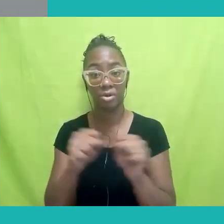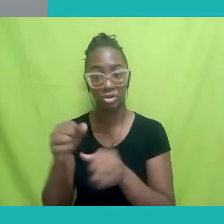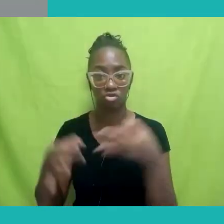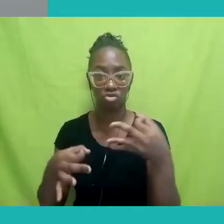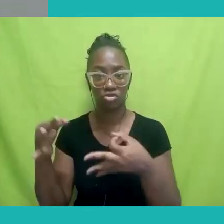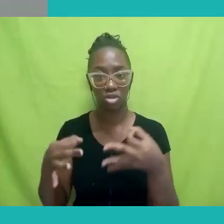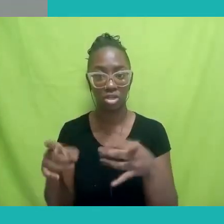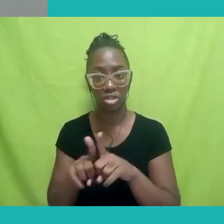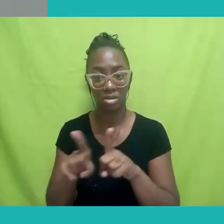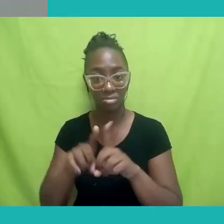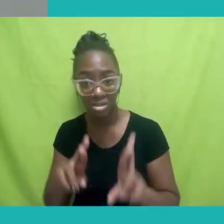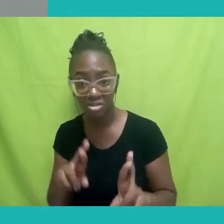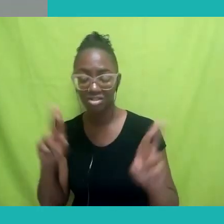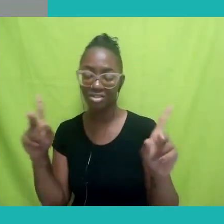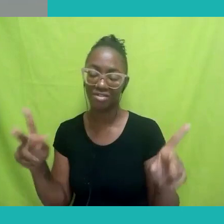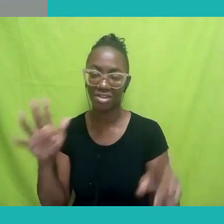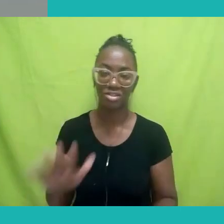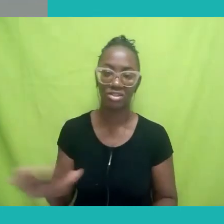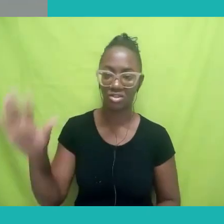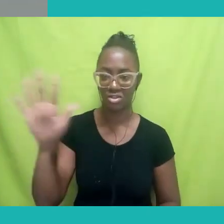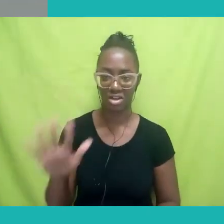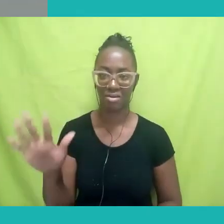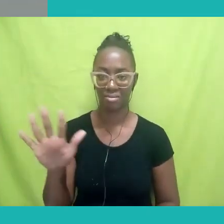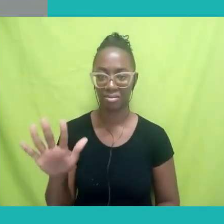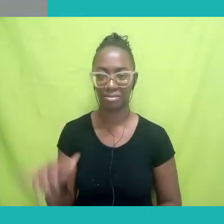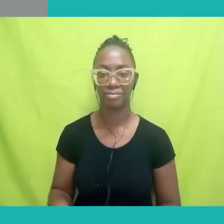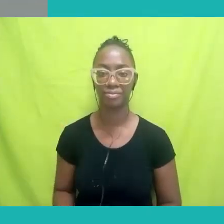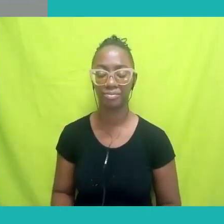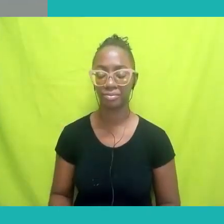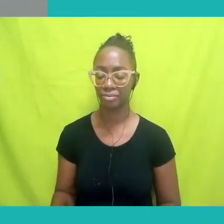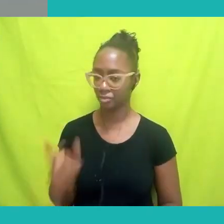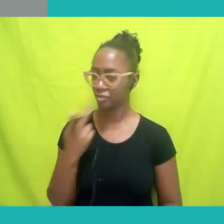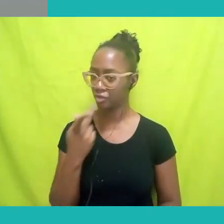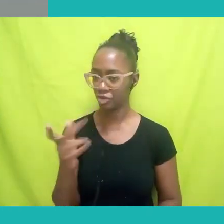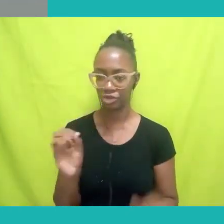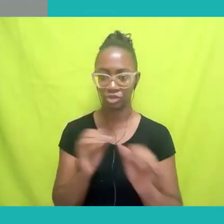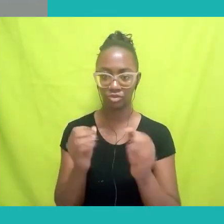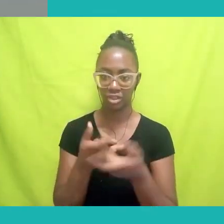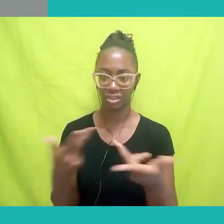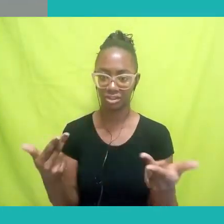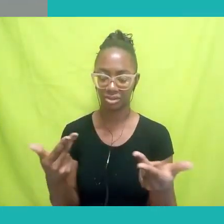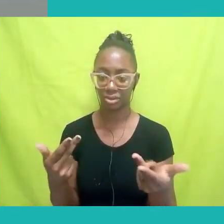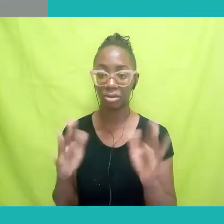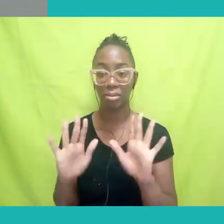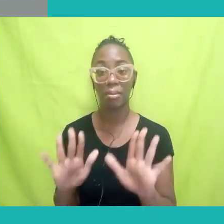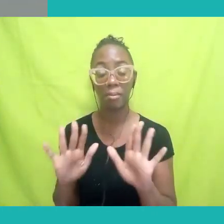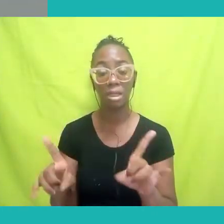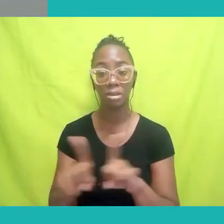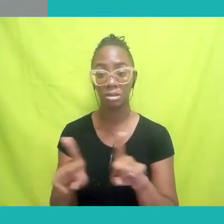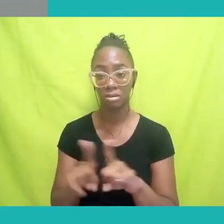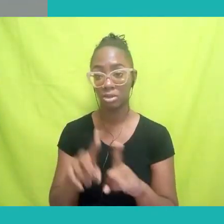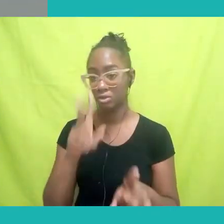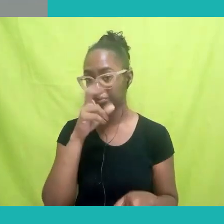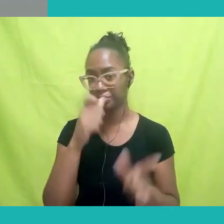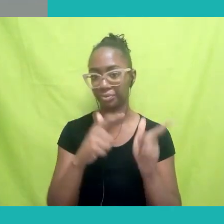também se difere do regime geral, né? E pouco se fala dessas questões, né? Então, as Forças Armadas, elas ficam muito